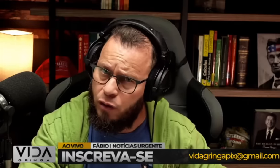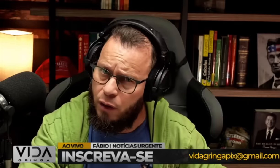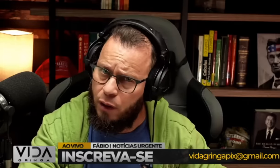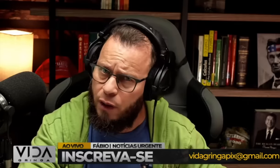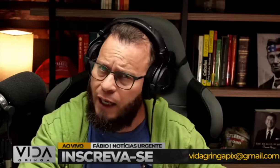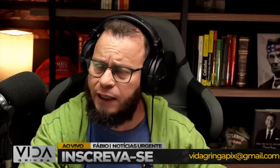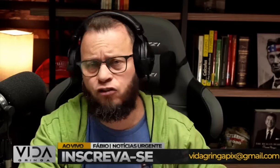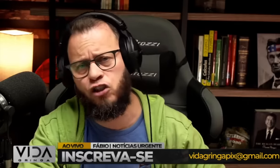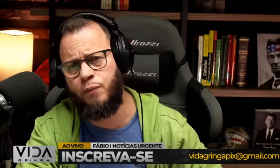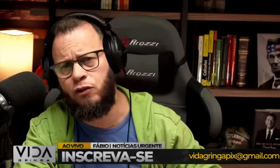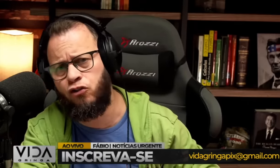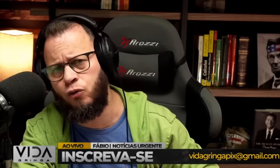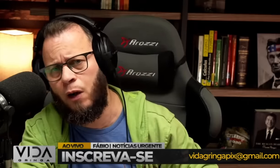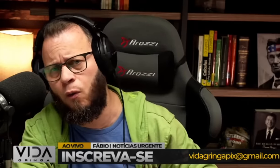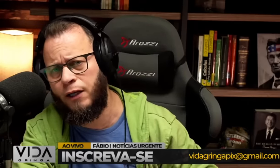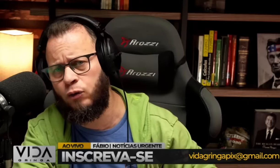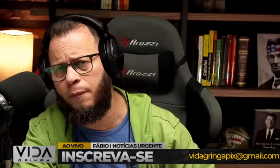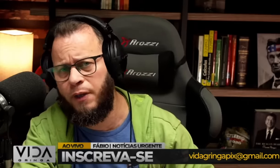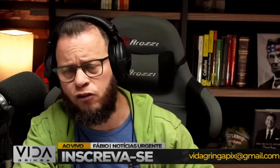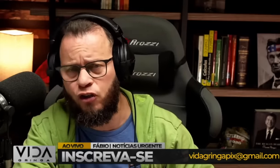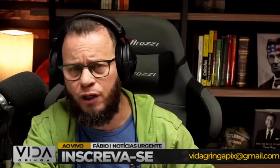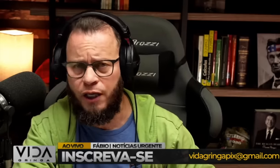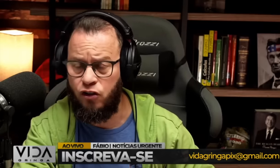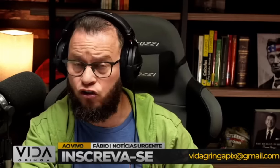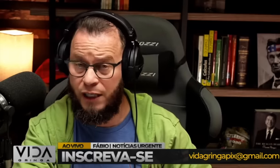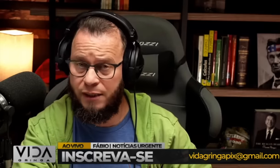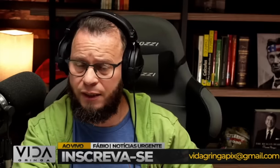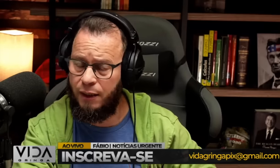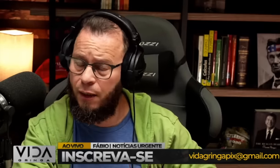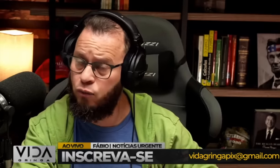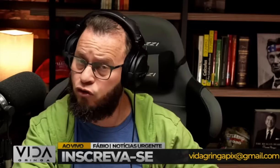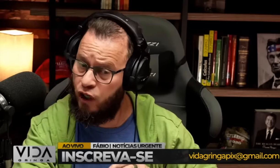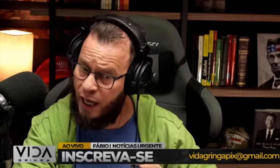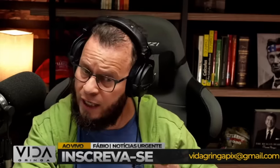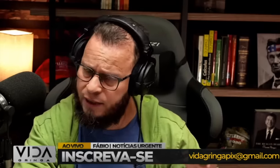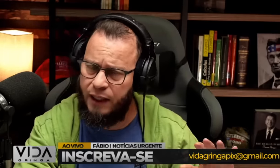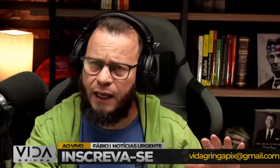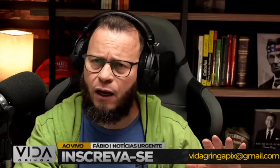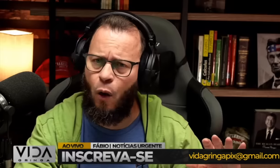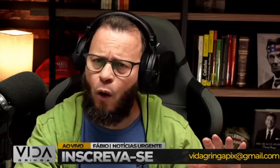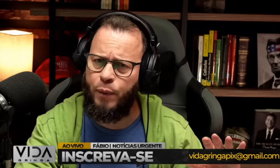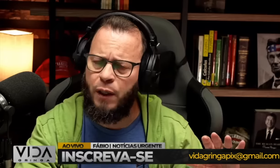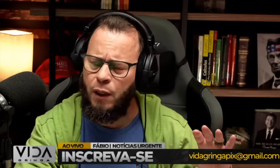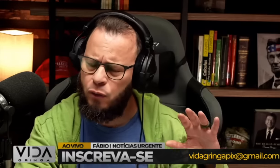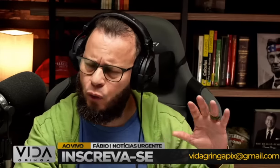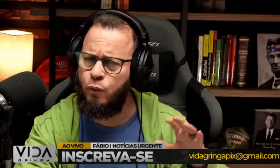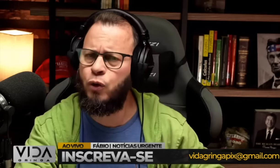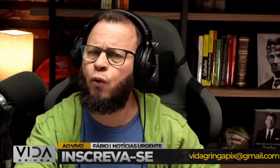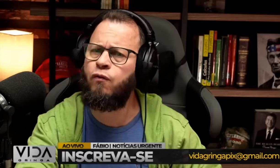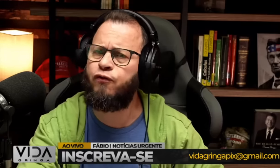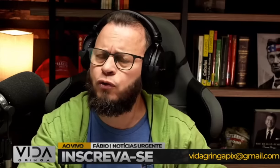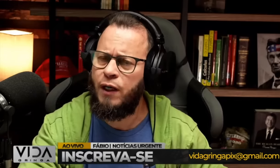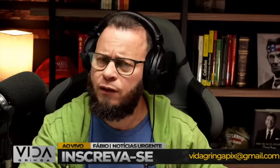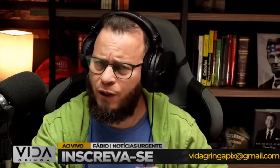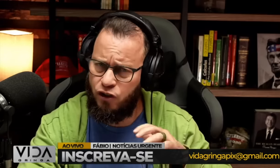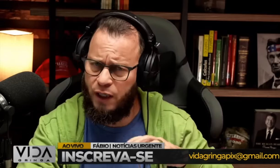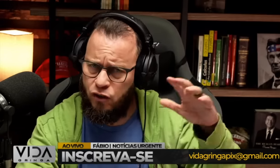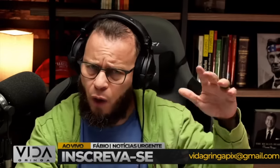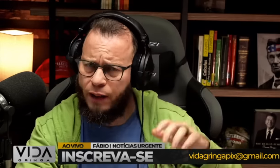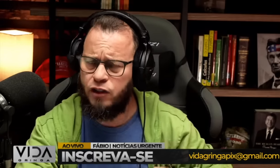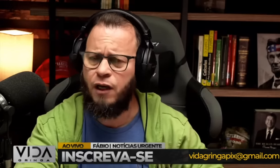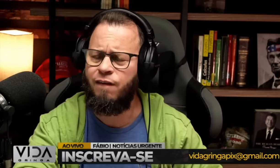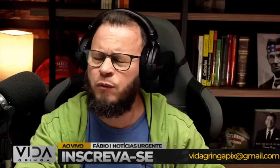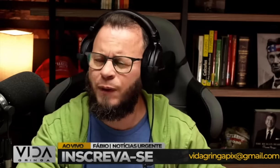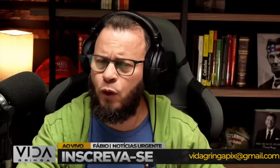Sid ele desmentiu a Agora toda mídia disse que não disse que era golpe tudo muito confuso então às